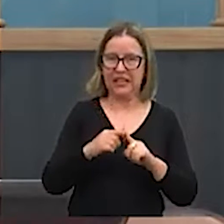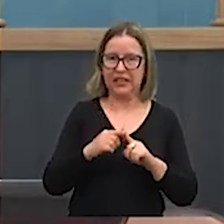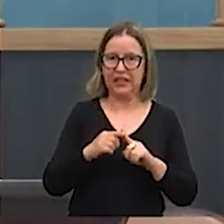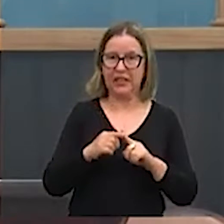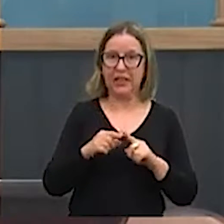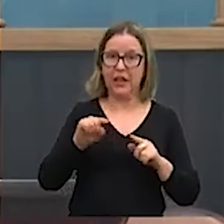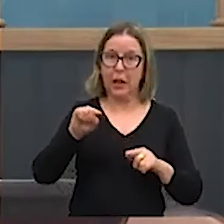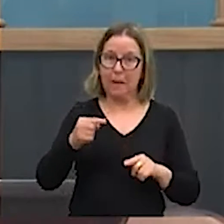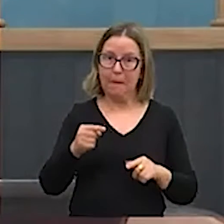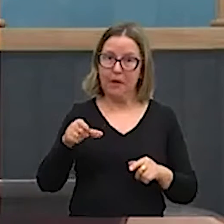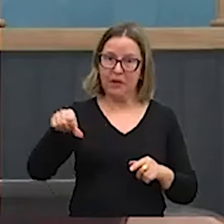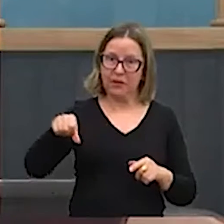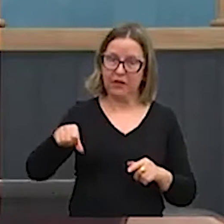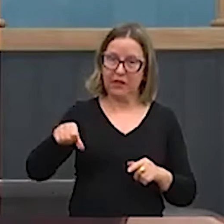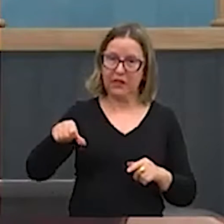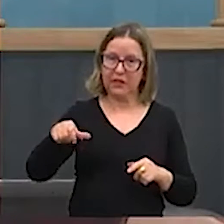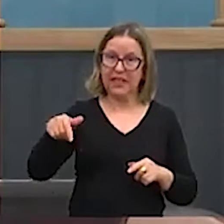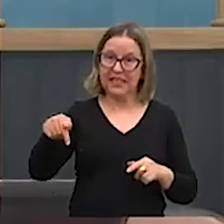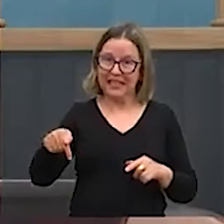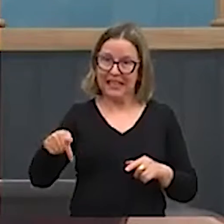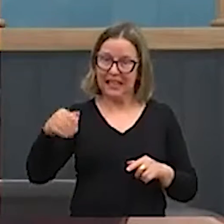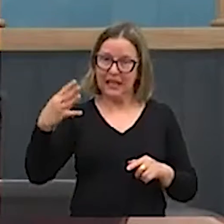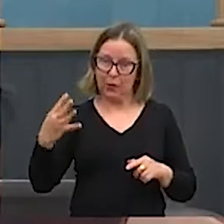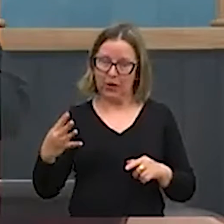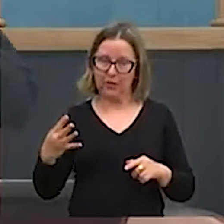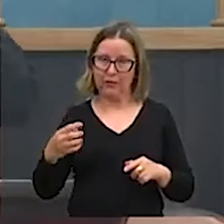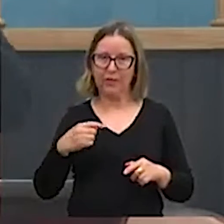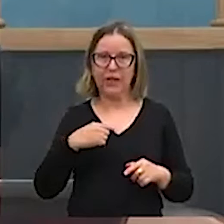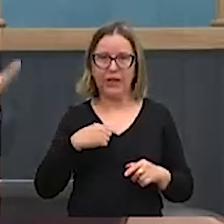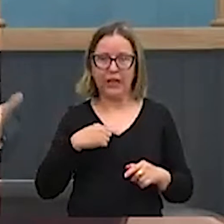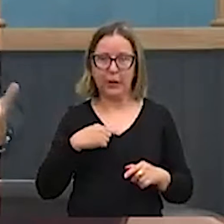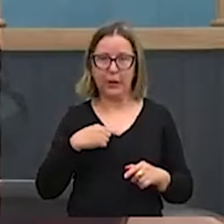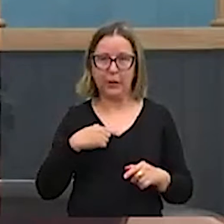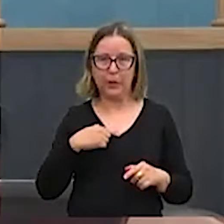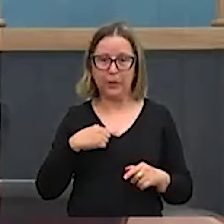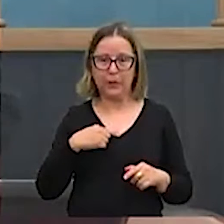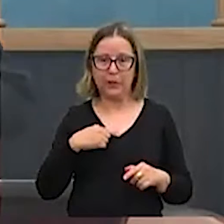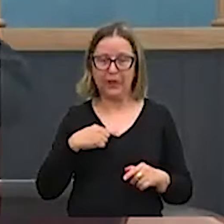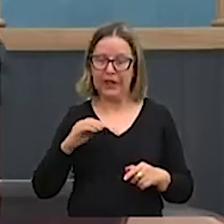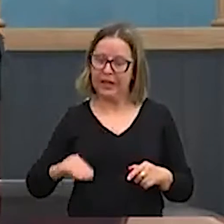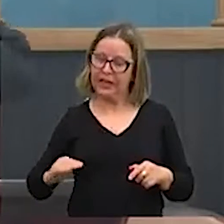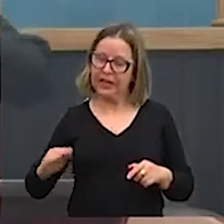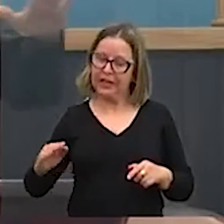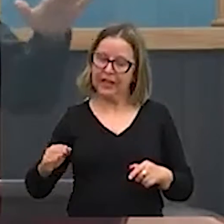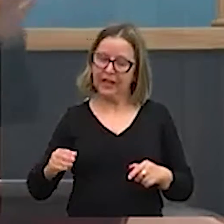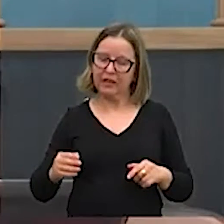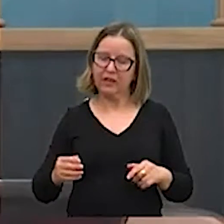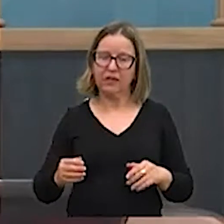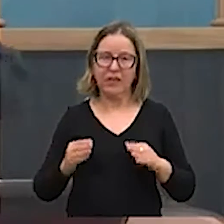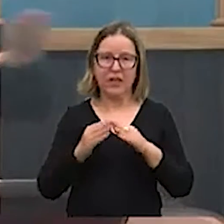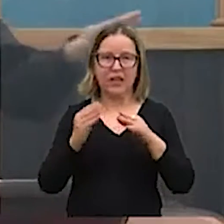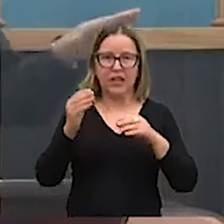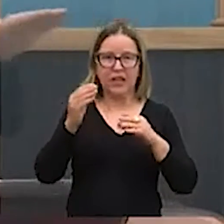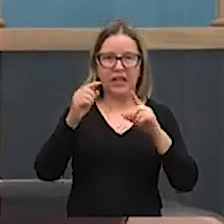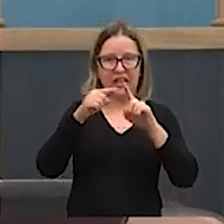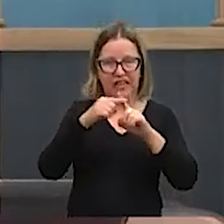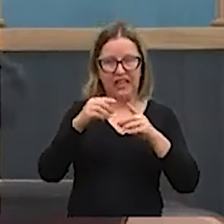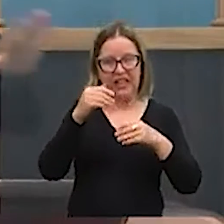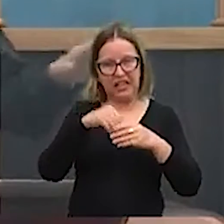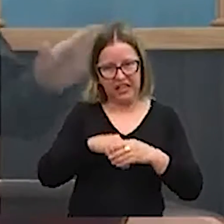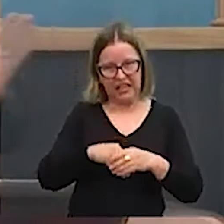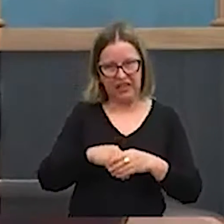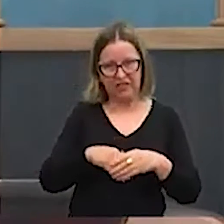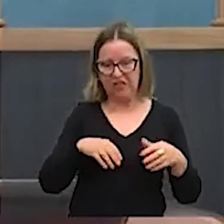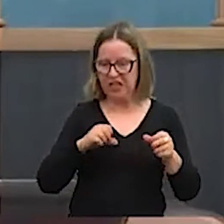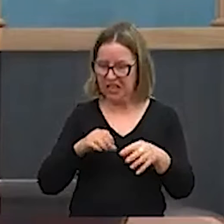Eu era um menino criado dentro da igreja, educado dentro da igreja, fiz todos os cargos possíveis de um